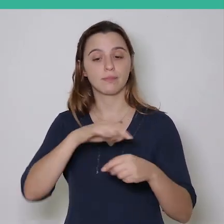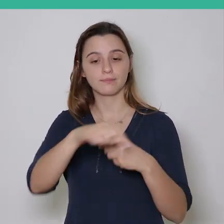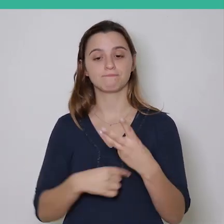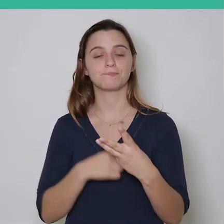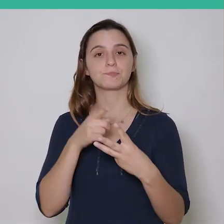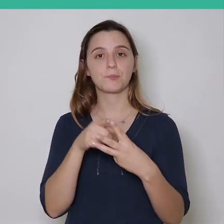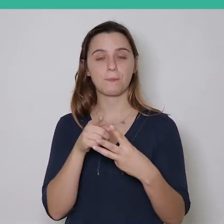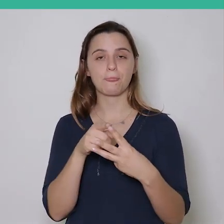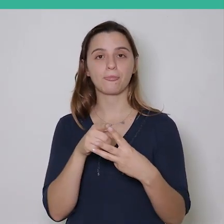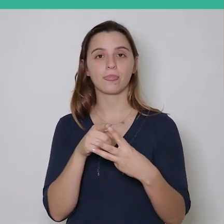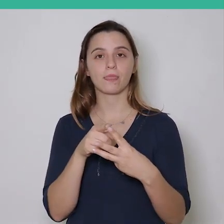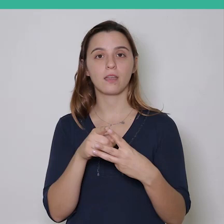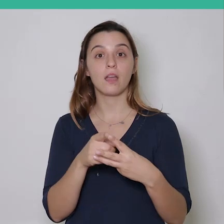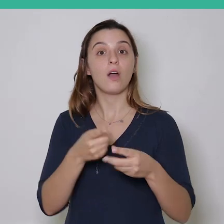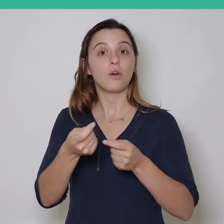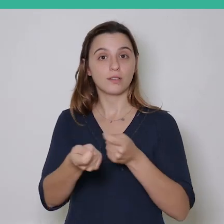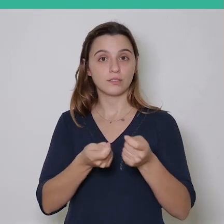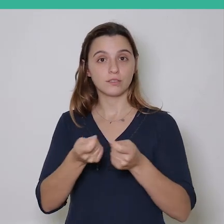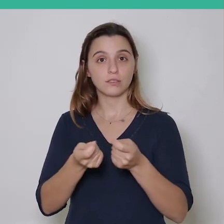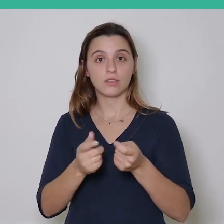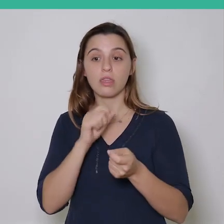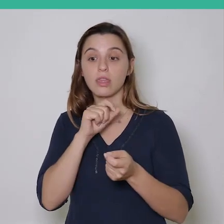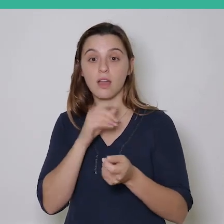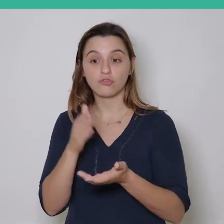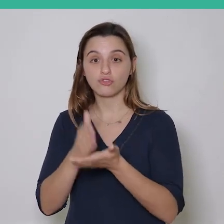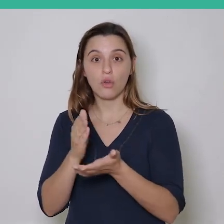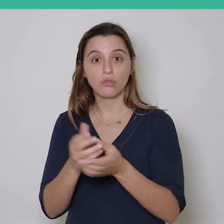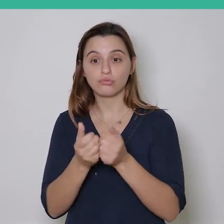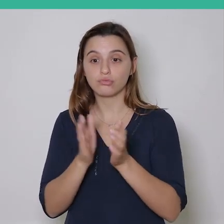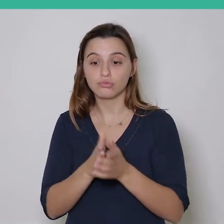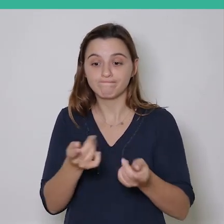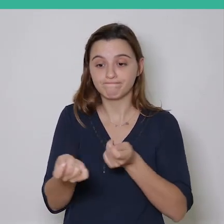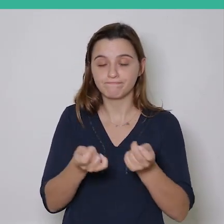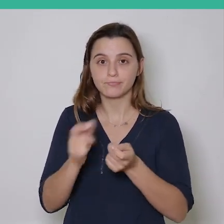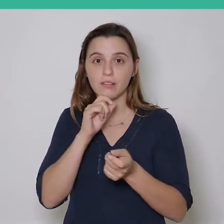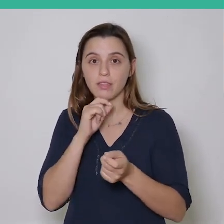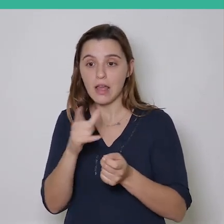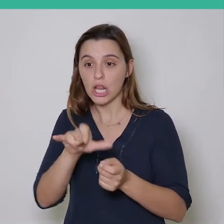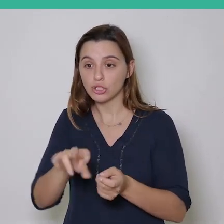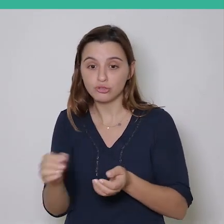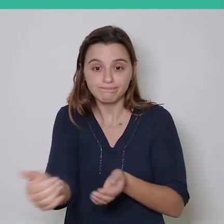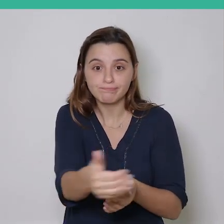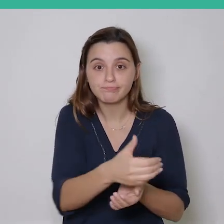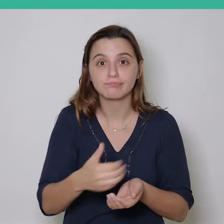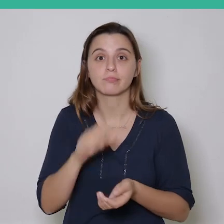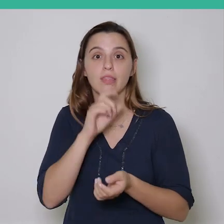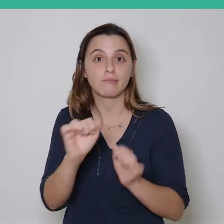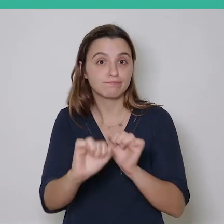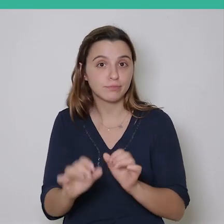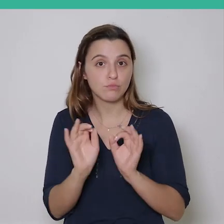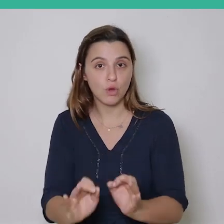medidas, sendo a primeira a organização de uma limpeza interescolas, onde todas as escolas do concelho se unem para limpar o nosso